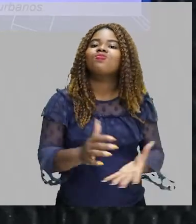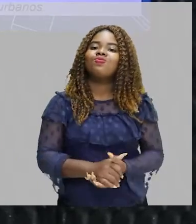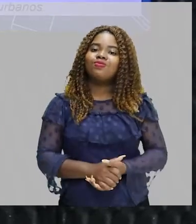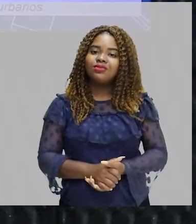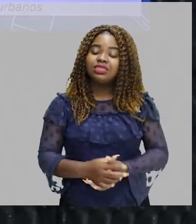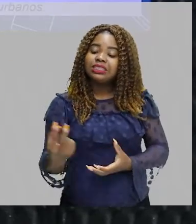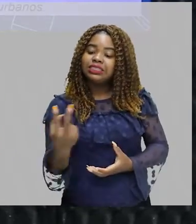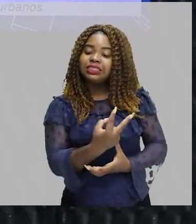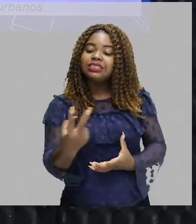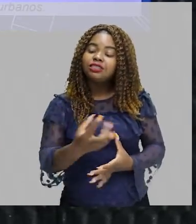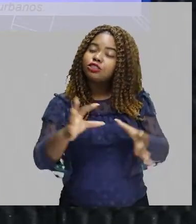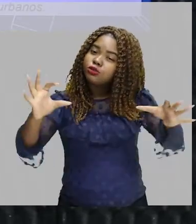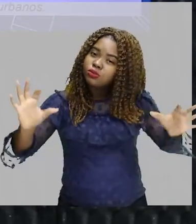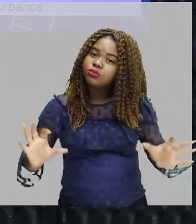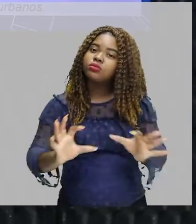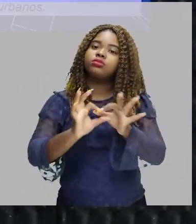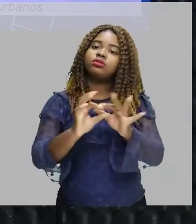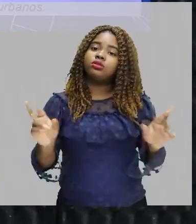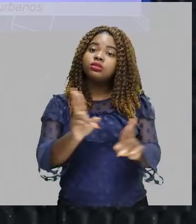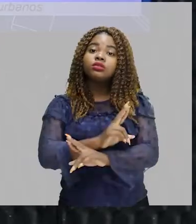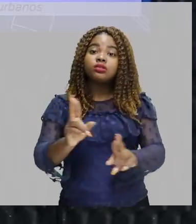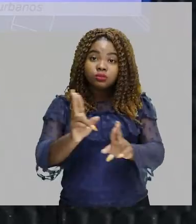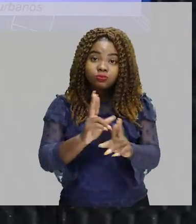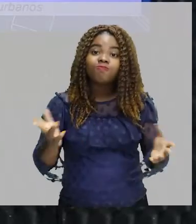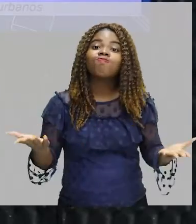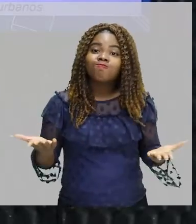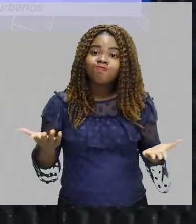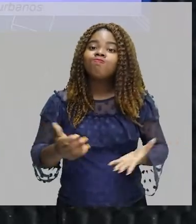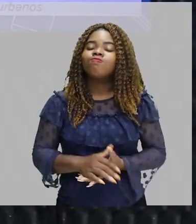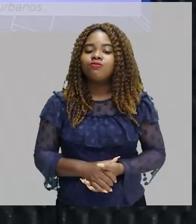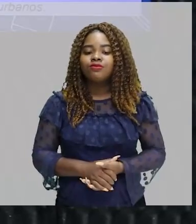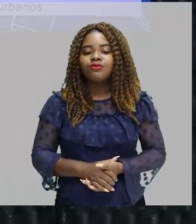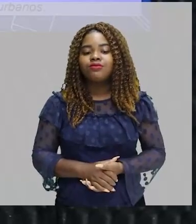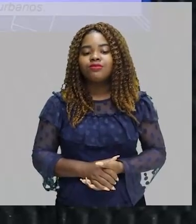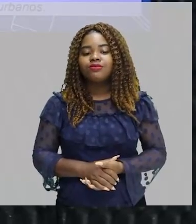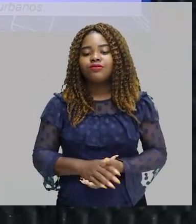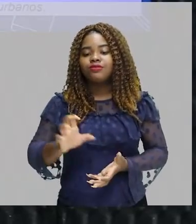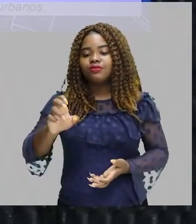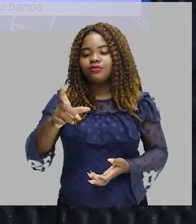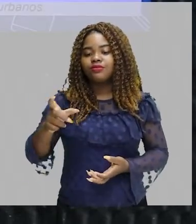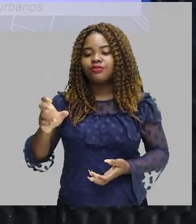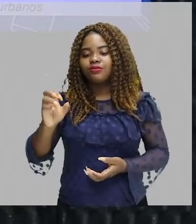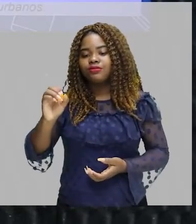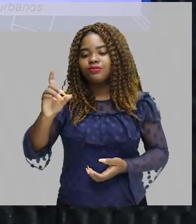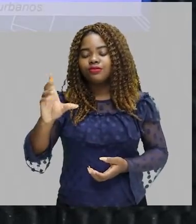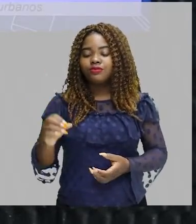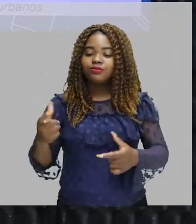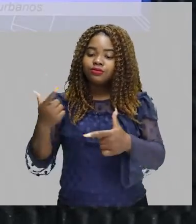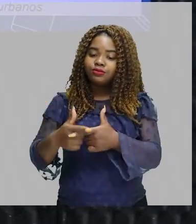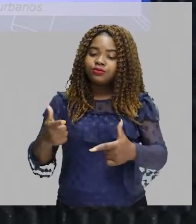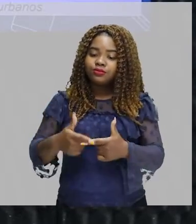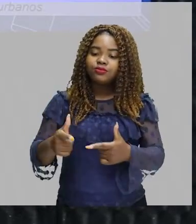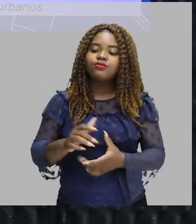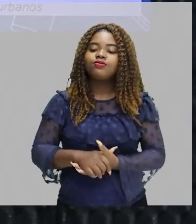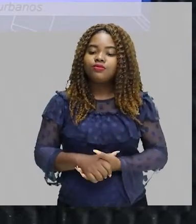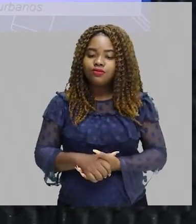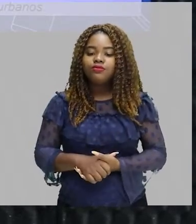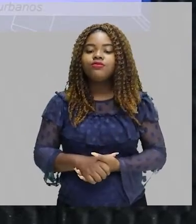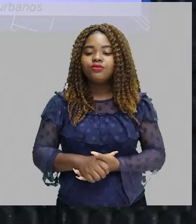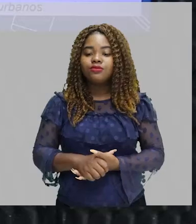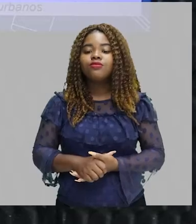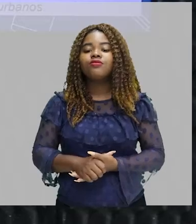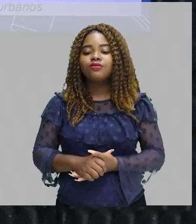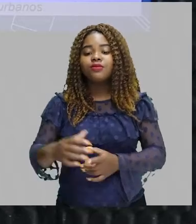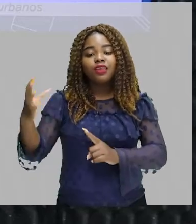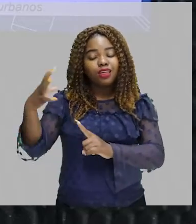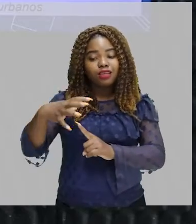vice-versa, ou seja, esses espaços se relacionam. E como eu te disse, galera, o êxodo rural ele é a maior consequência dessa desigualdade social